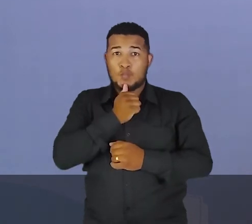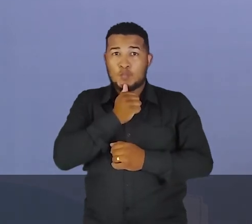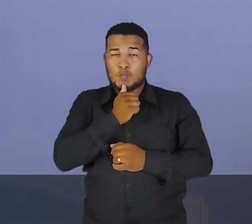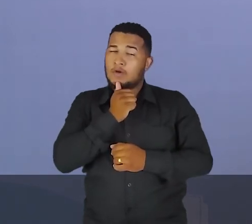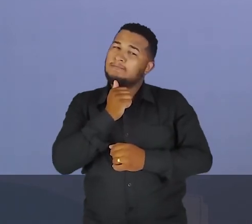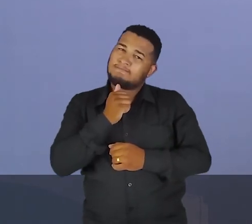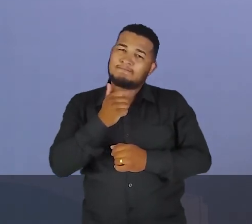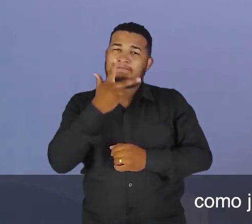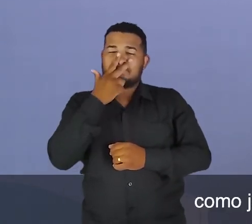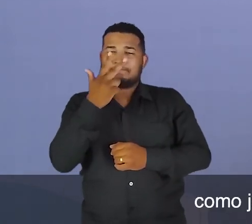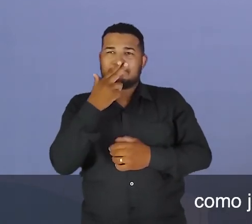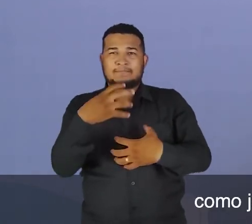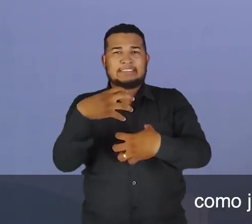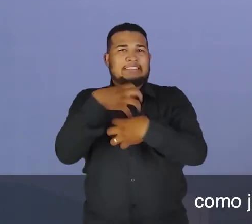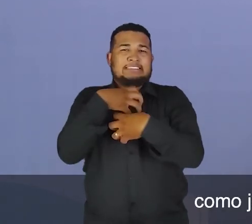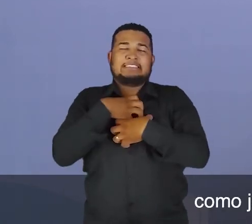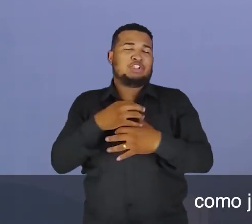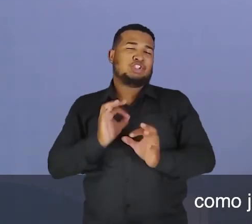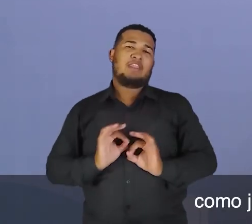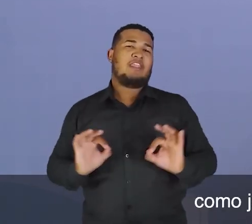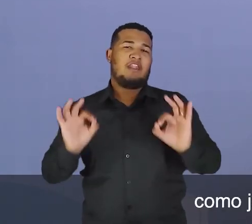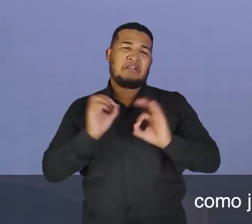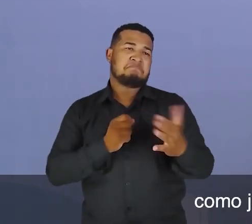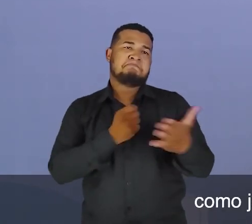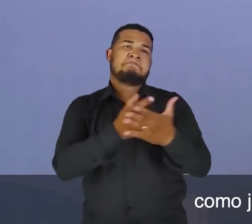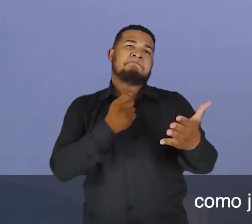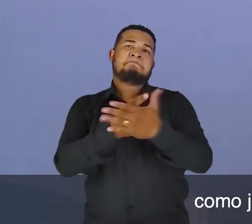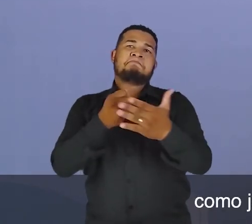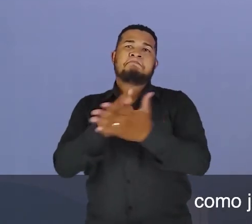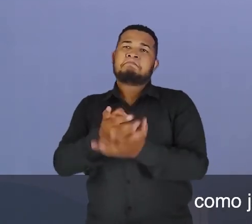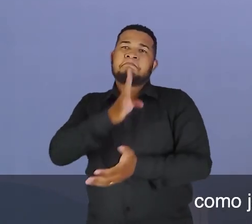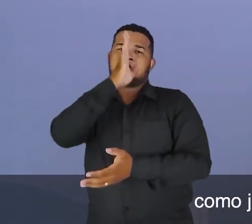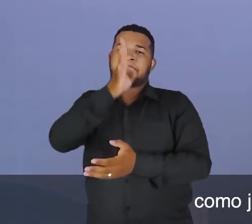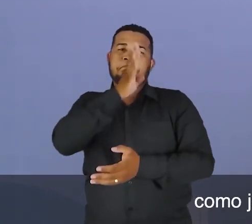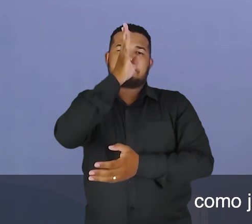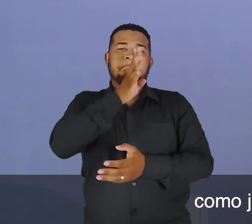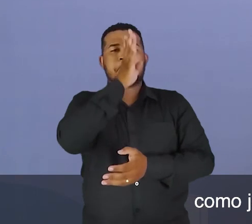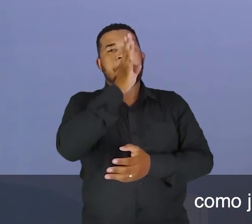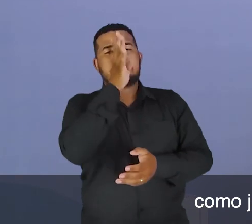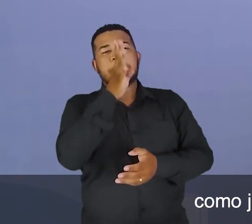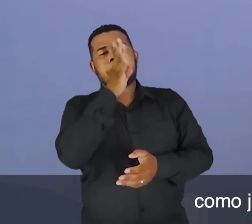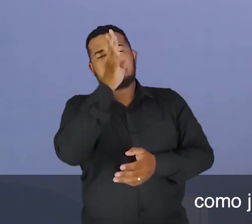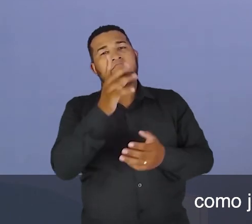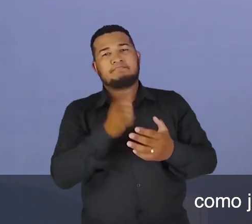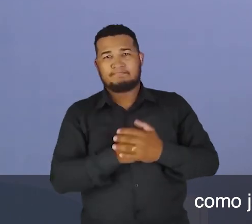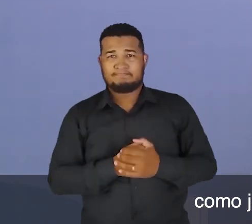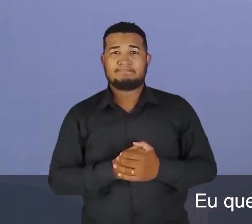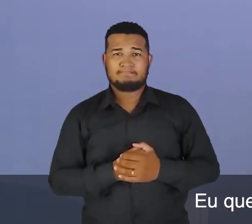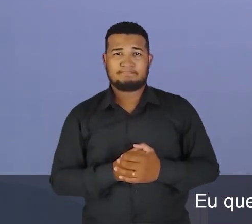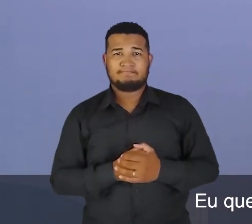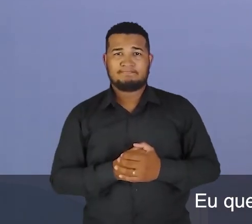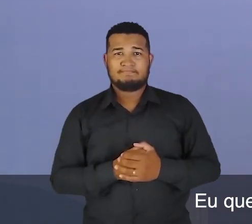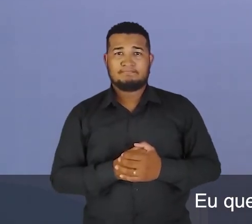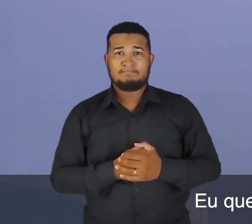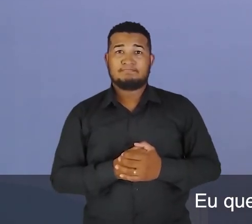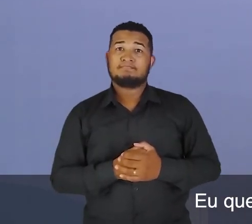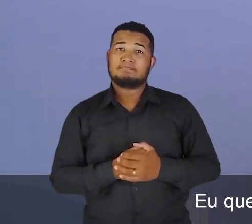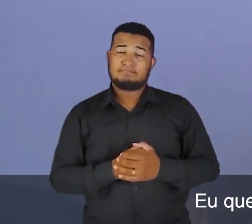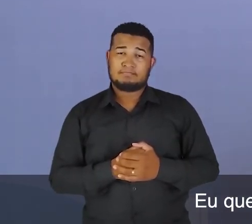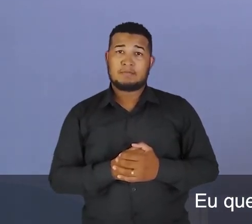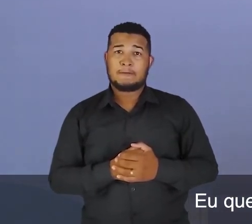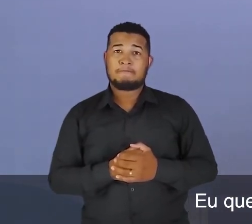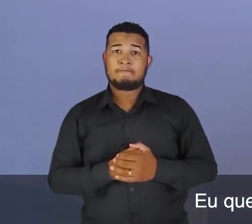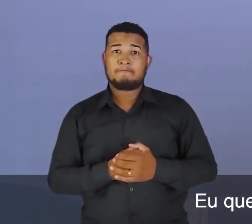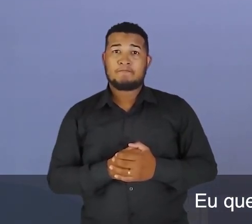torna imune, como já falamos também, a essas situações de compra exacerbada.